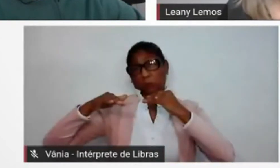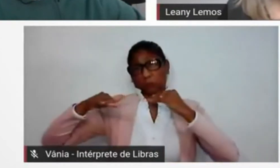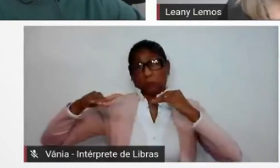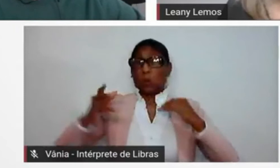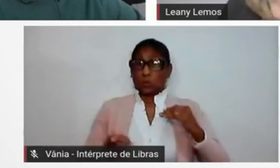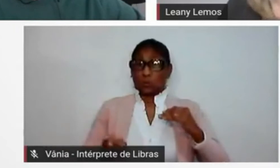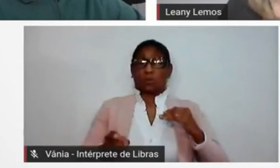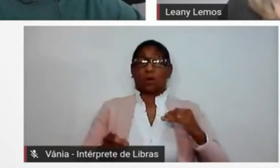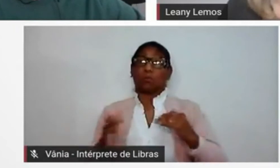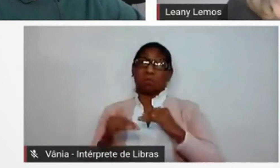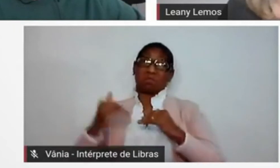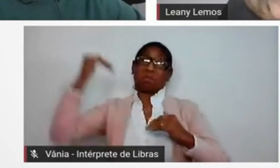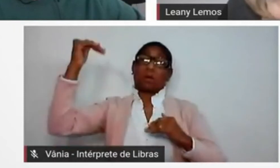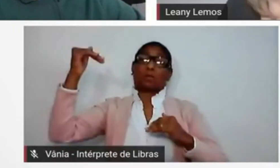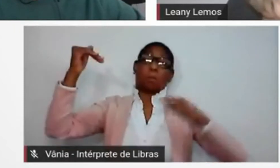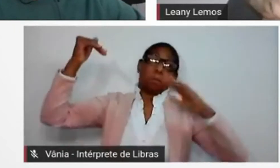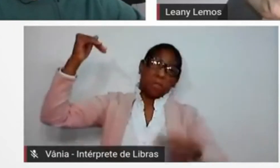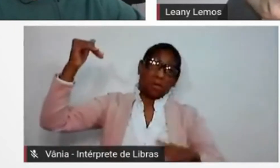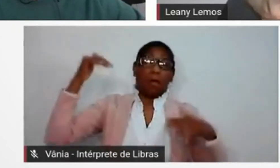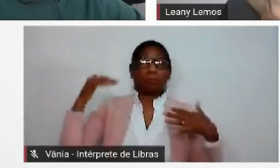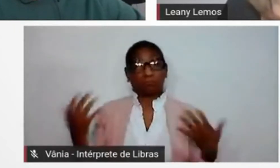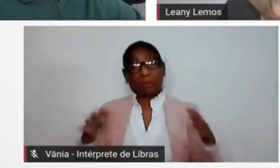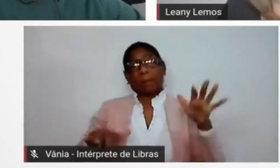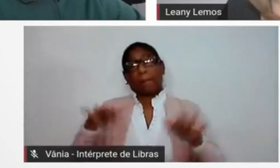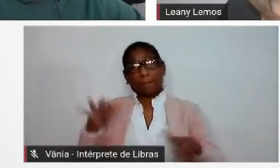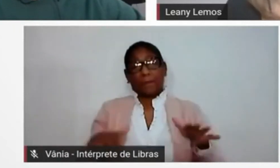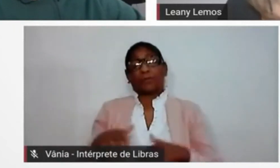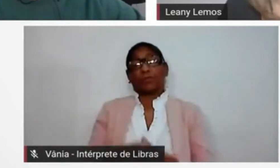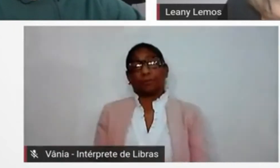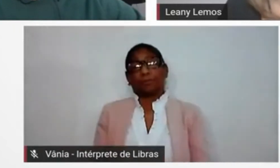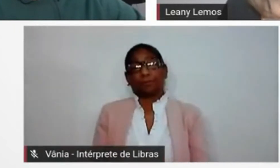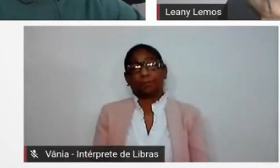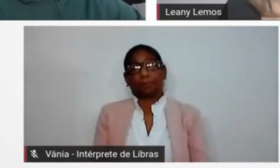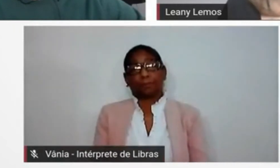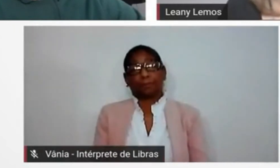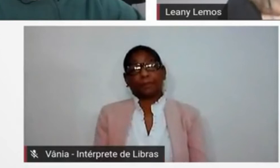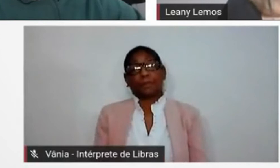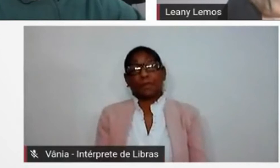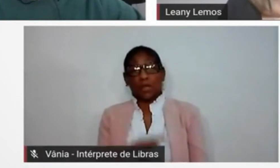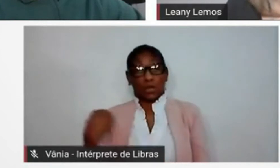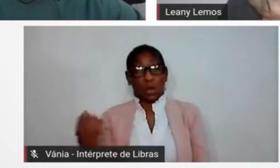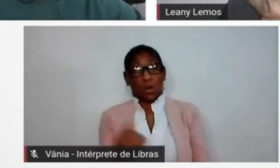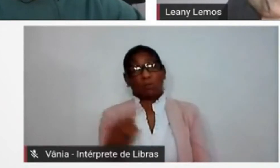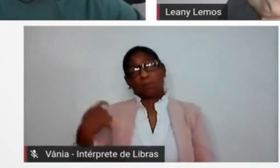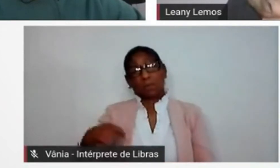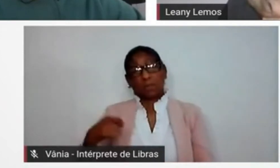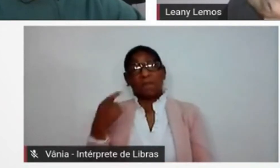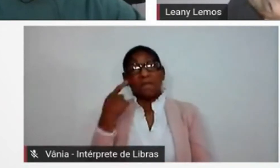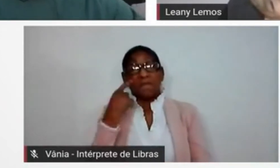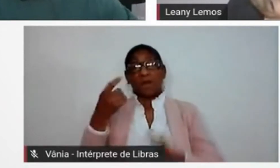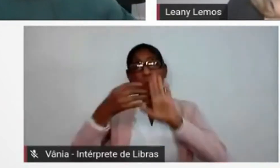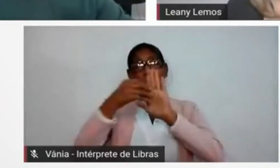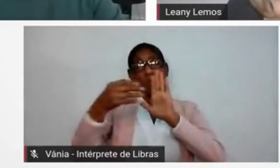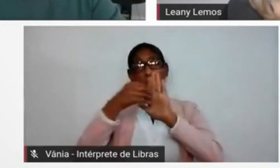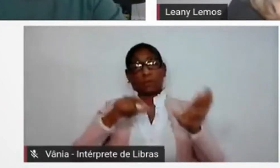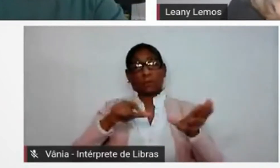havendo até uma redução de novos casos, em outras está tendo um aumento. E a gente tem que, por isso que o modelo também é